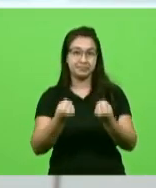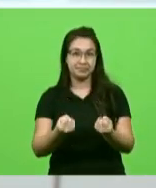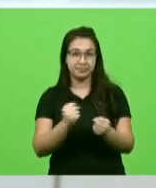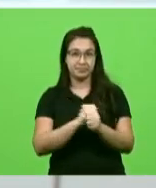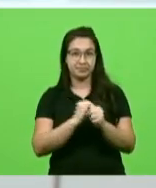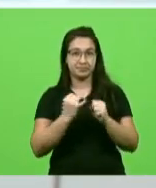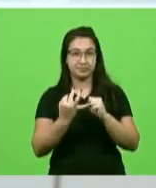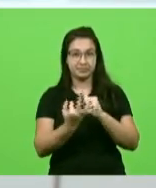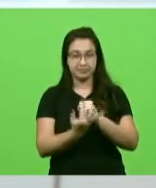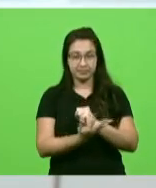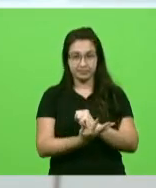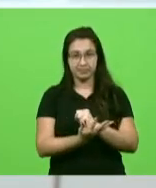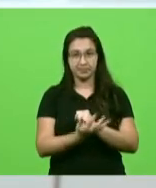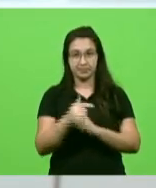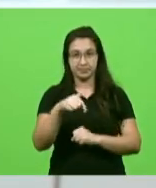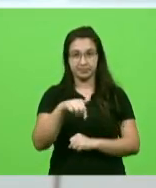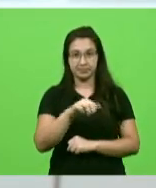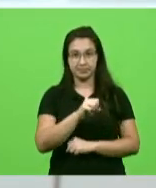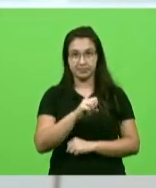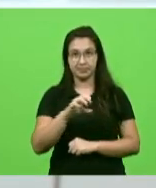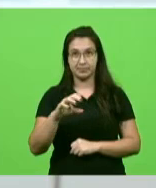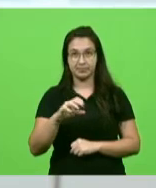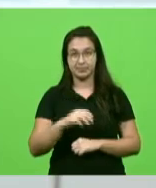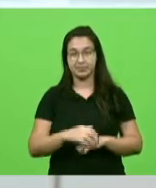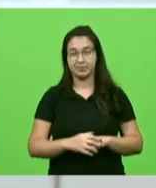calamidade pandêmica do coronavírus